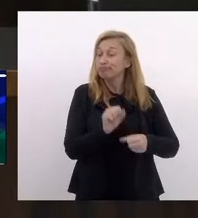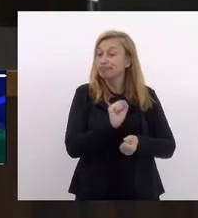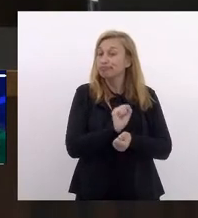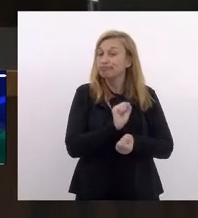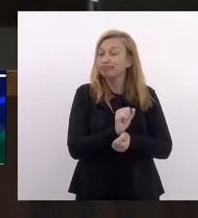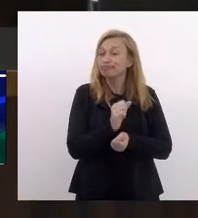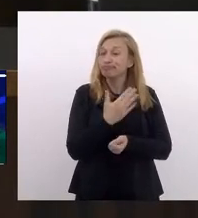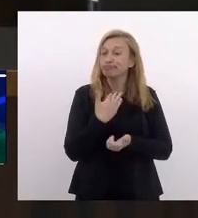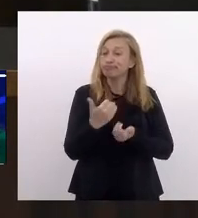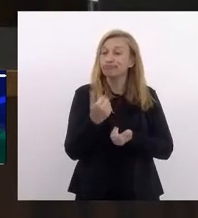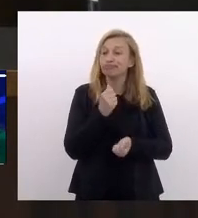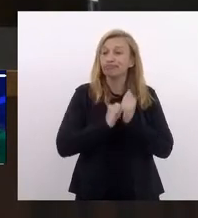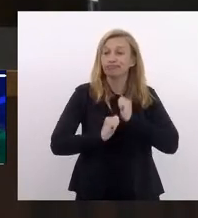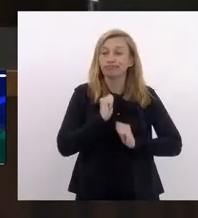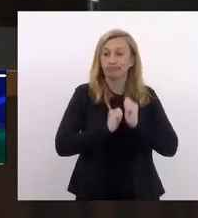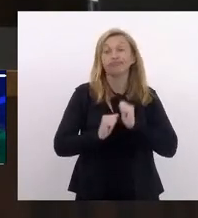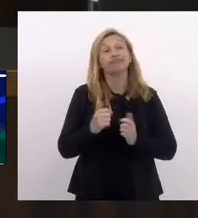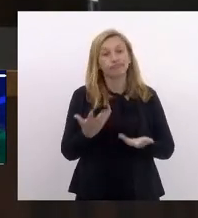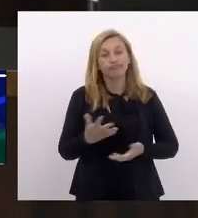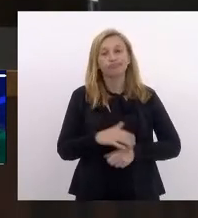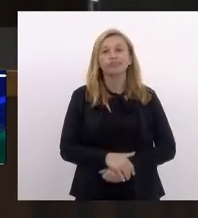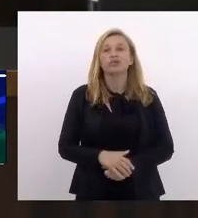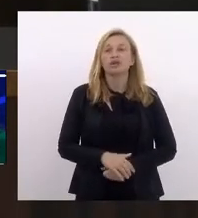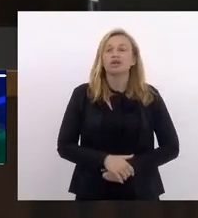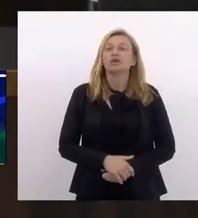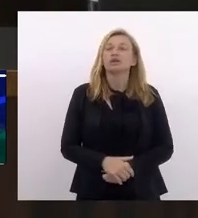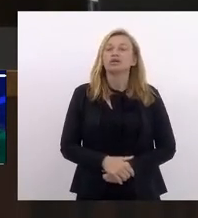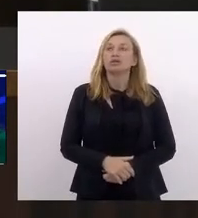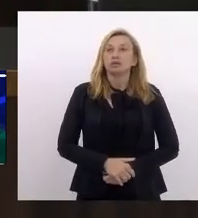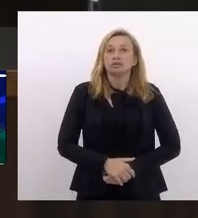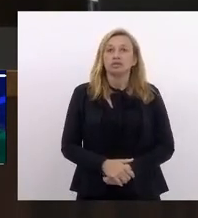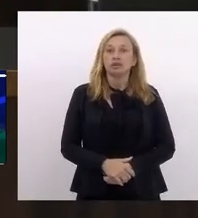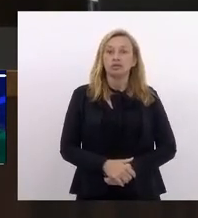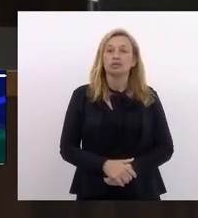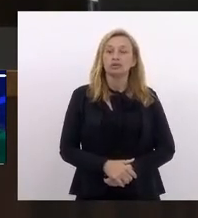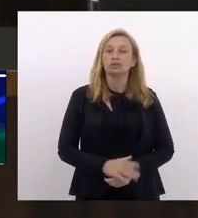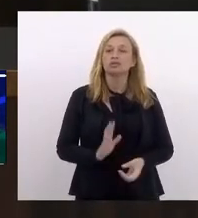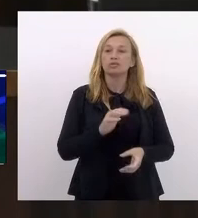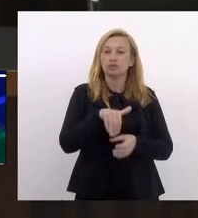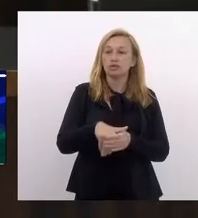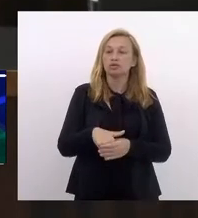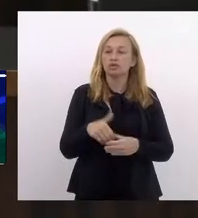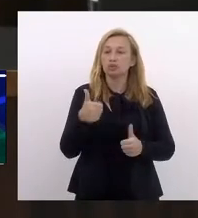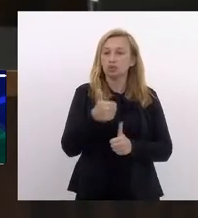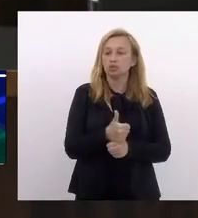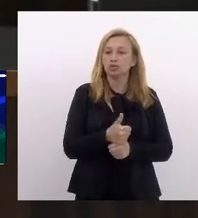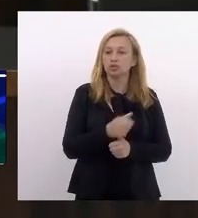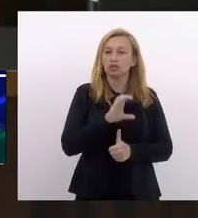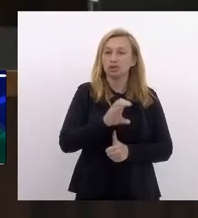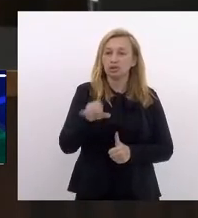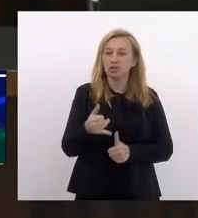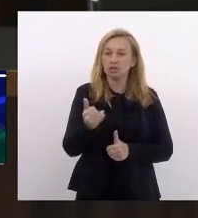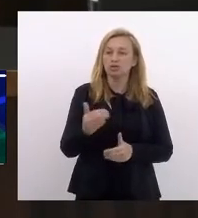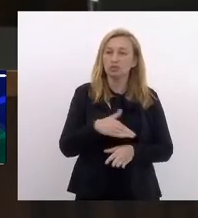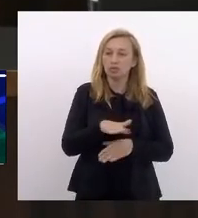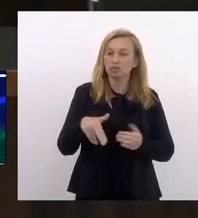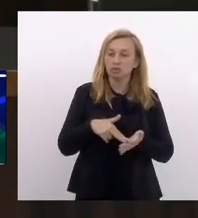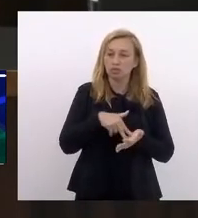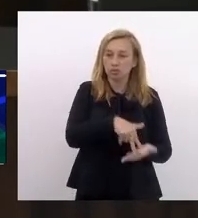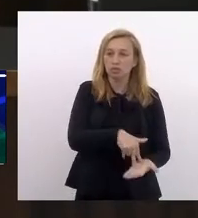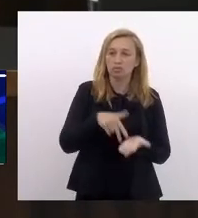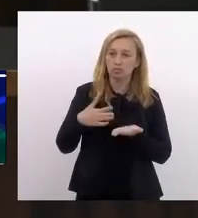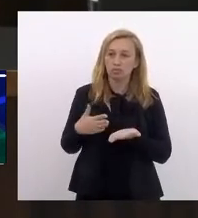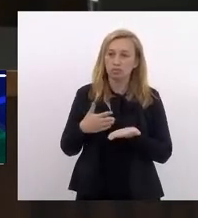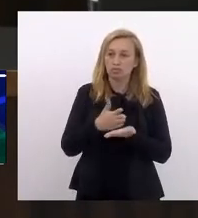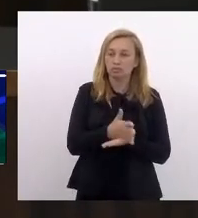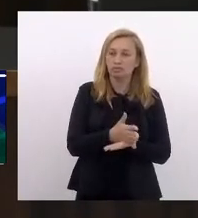aguardar ansiosamente por este momento. Com os pareceres emitidos, em votação, o substitutivo da CCJ, senhores que aprovam, permaneçam como